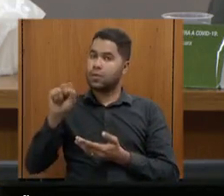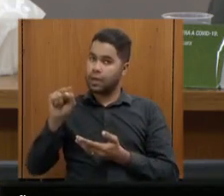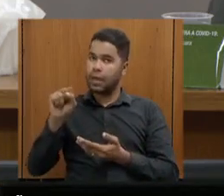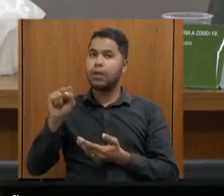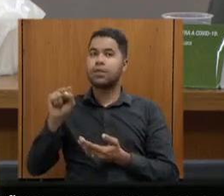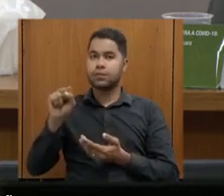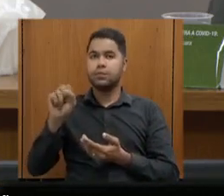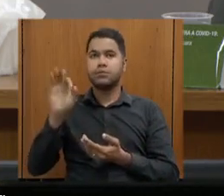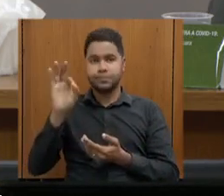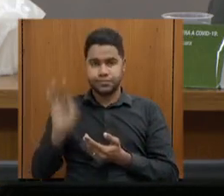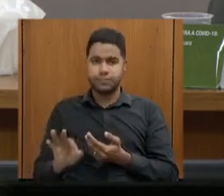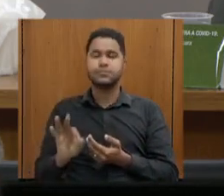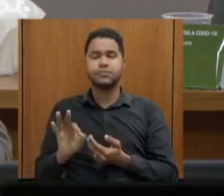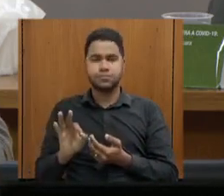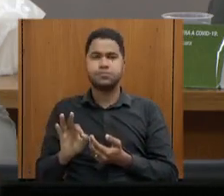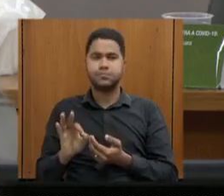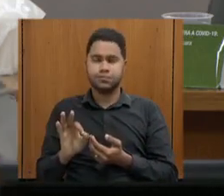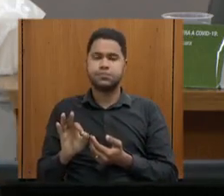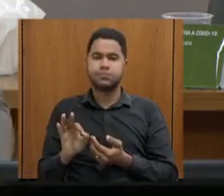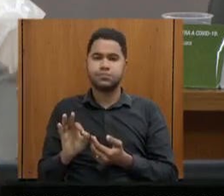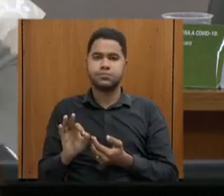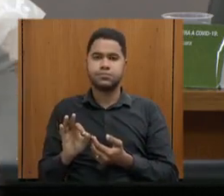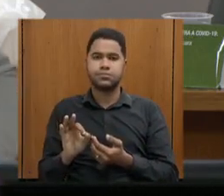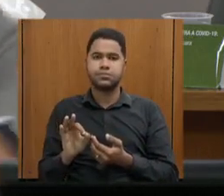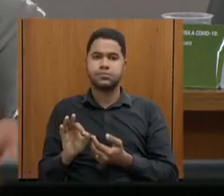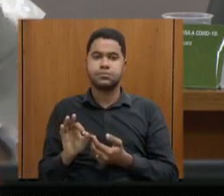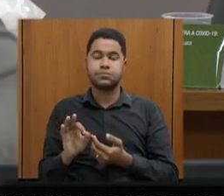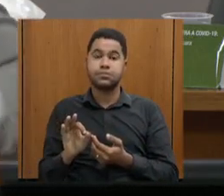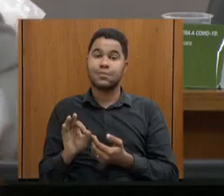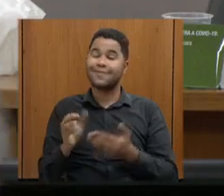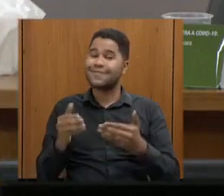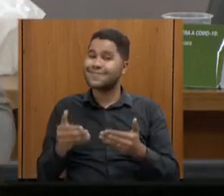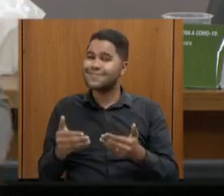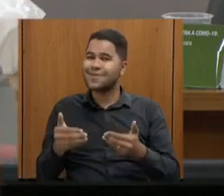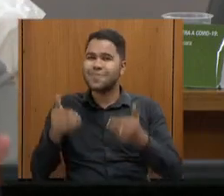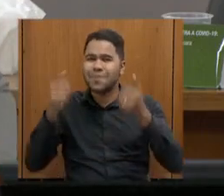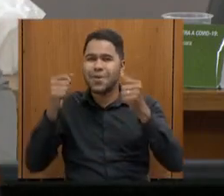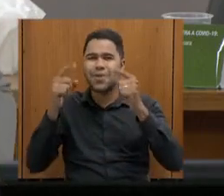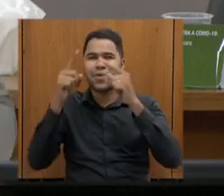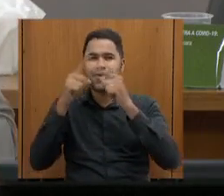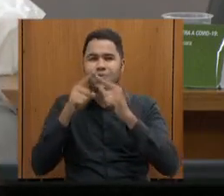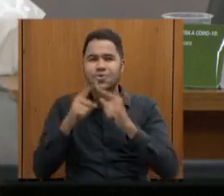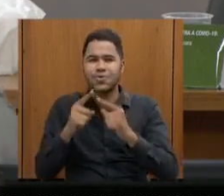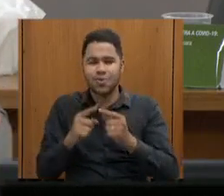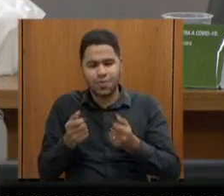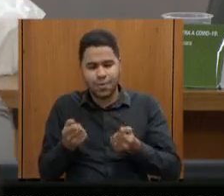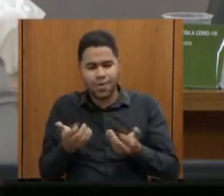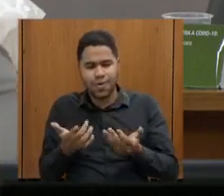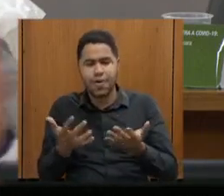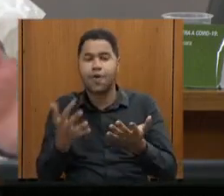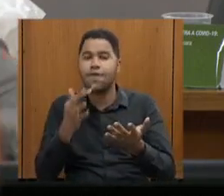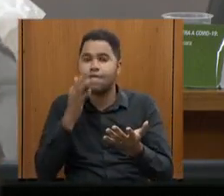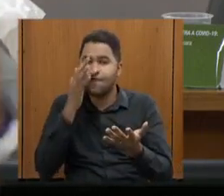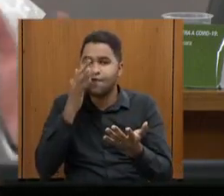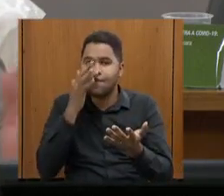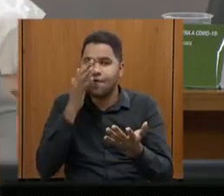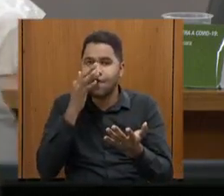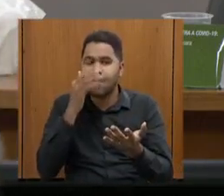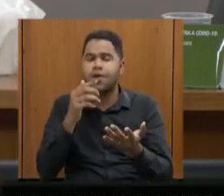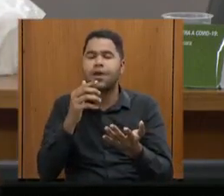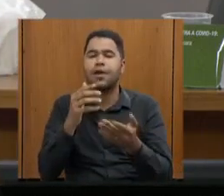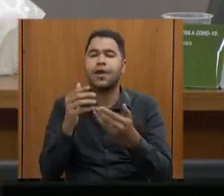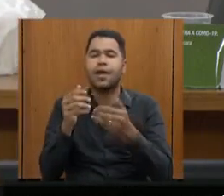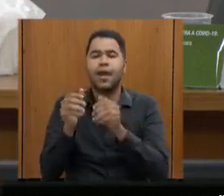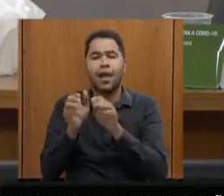ele realmente é um é a melhor o melhor tipo de grama e de flor para que essas